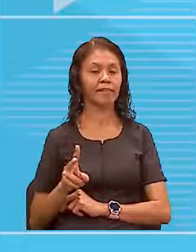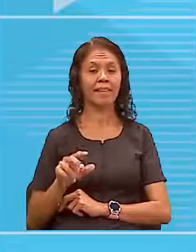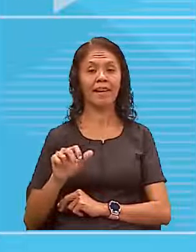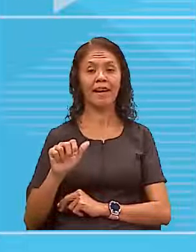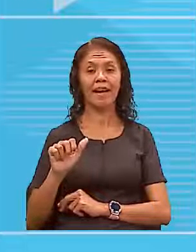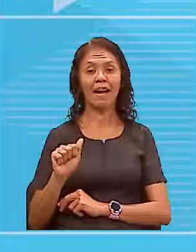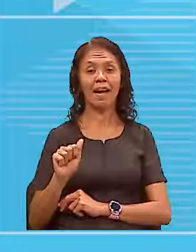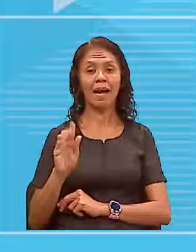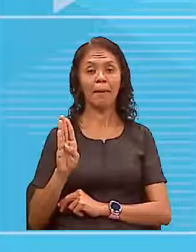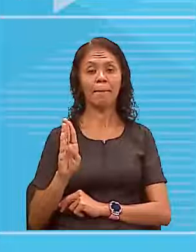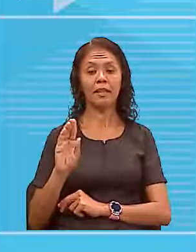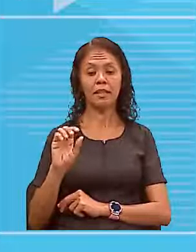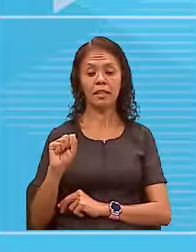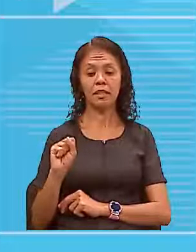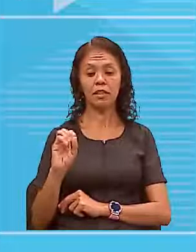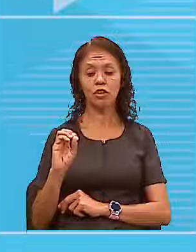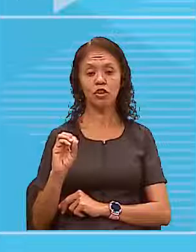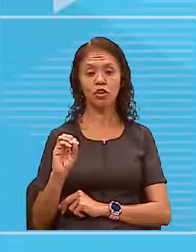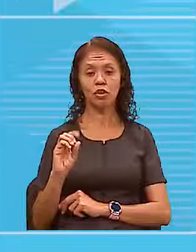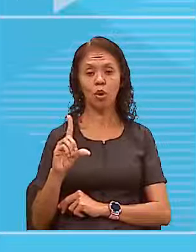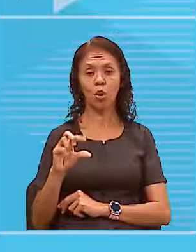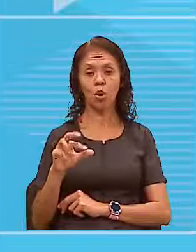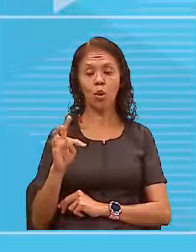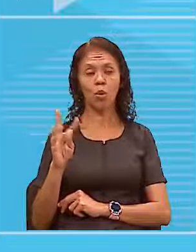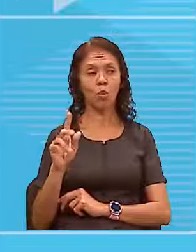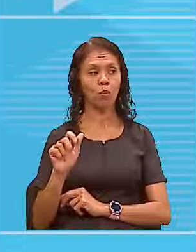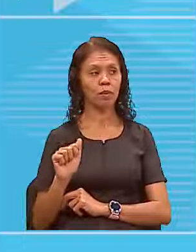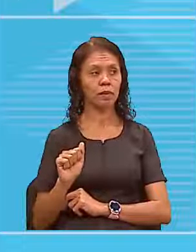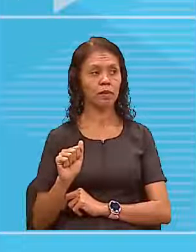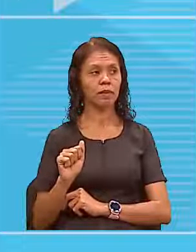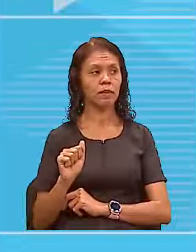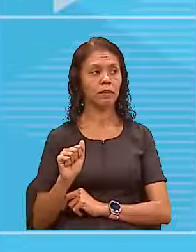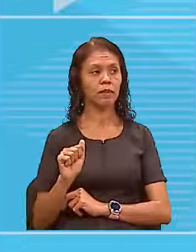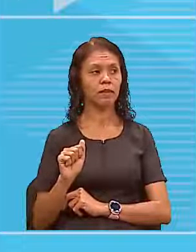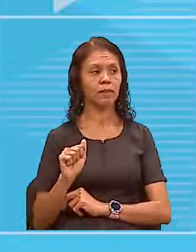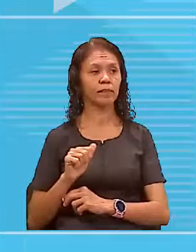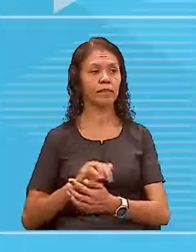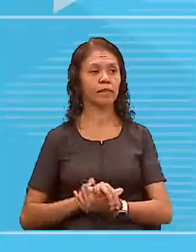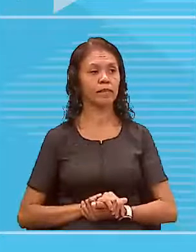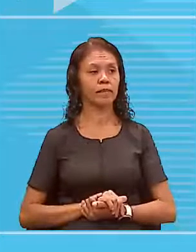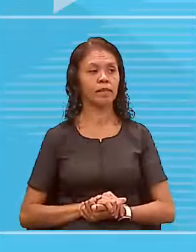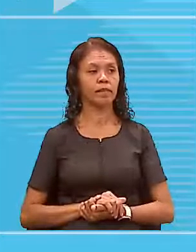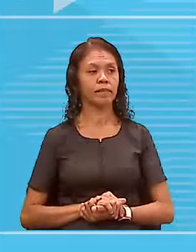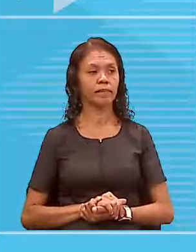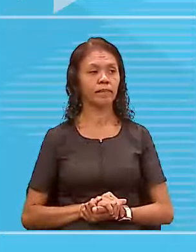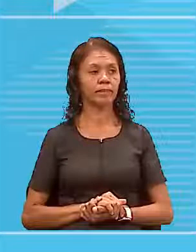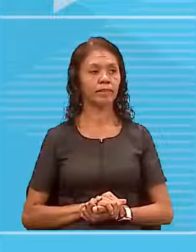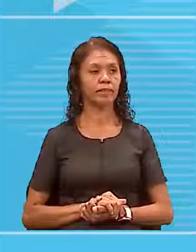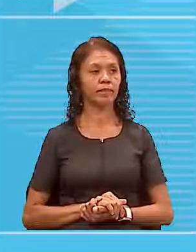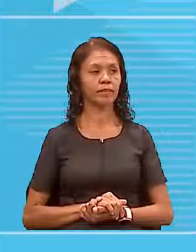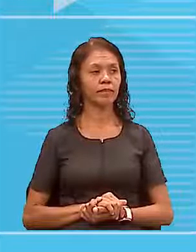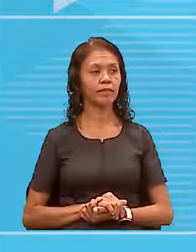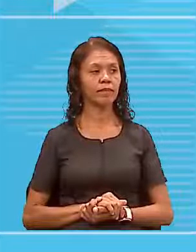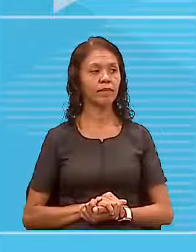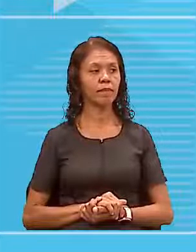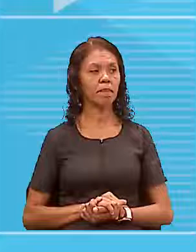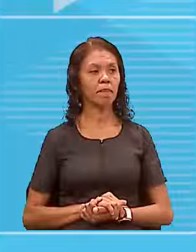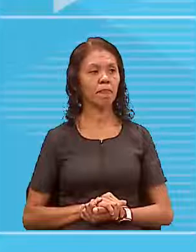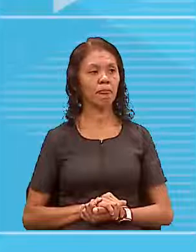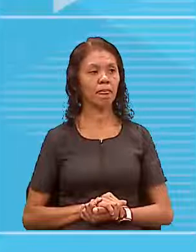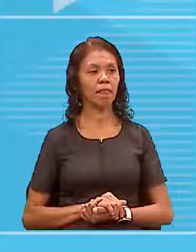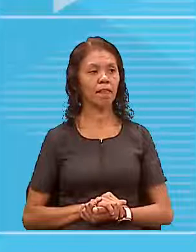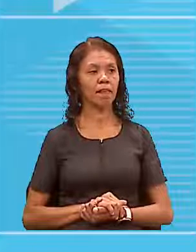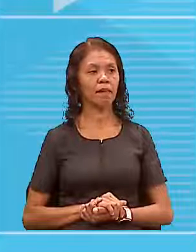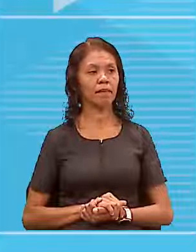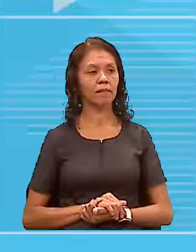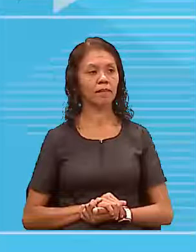absoluta. Certo? Você pode escrever com F maiúsculo, sem problema, tá? Sem problema. Isso